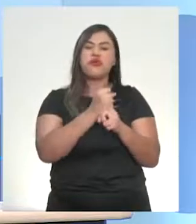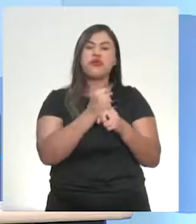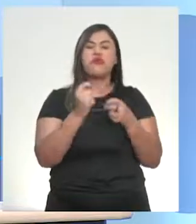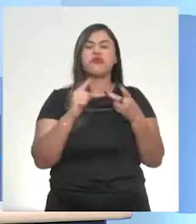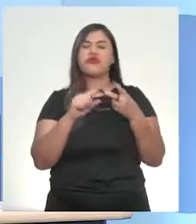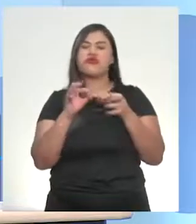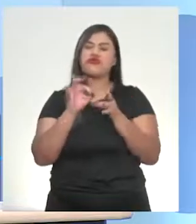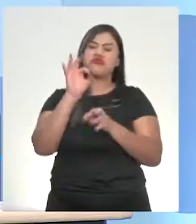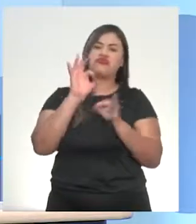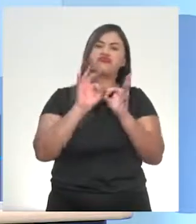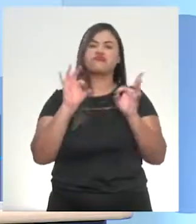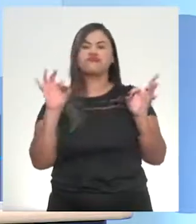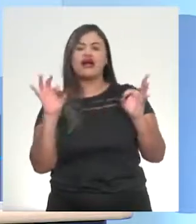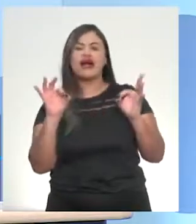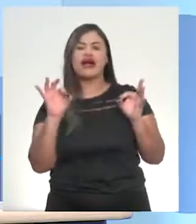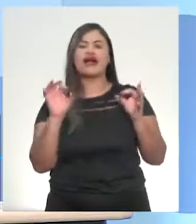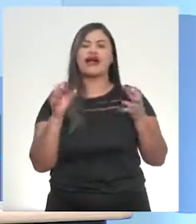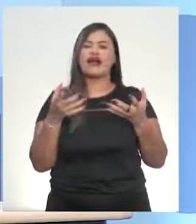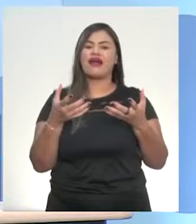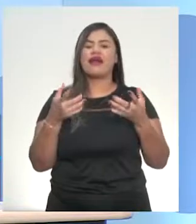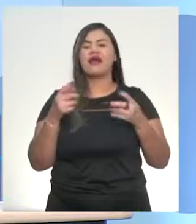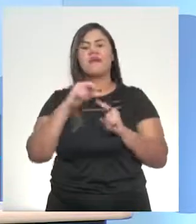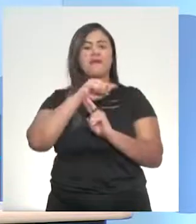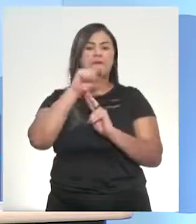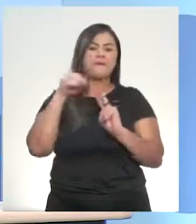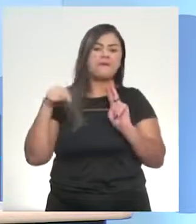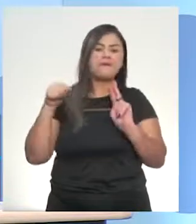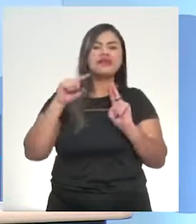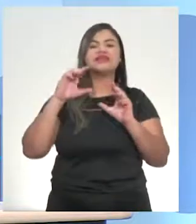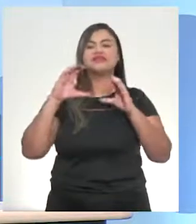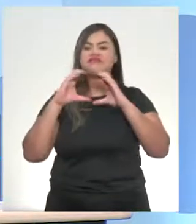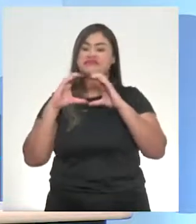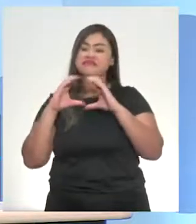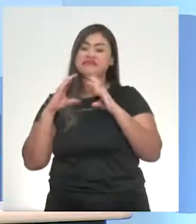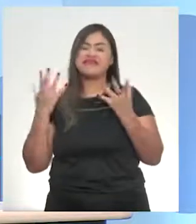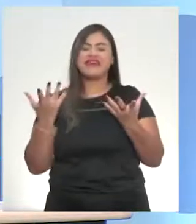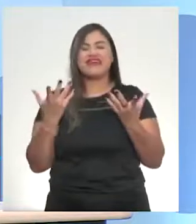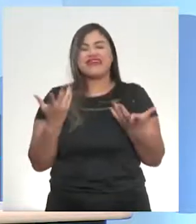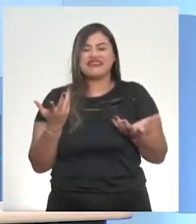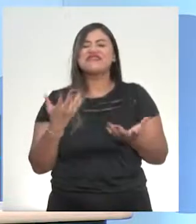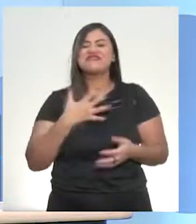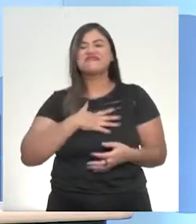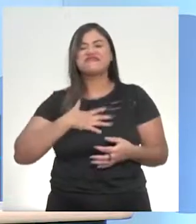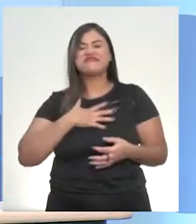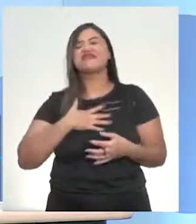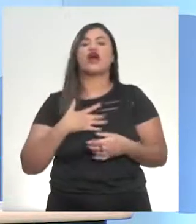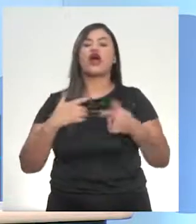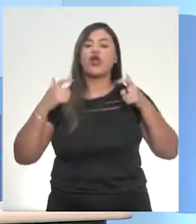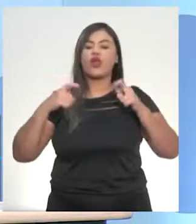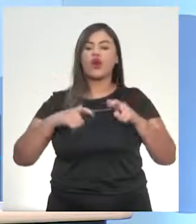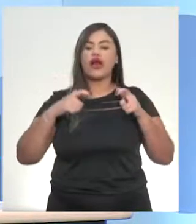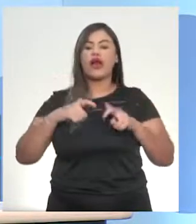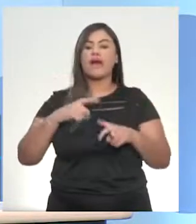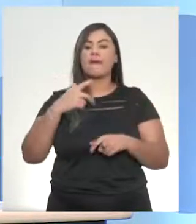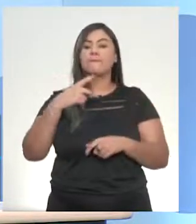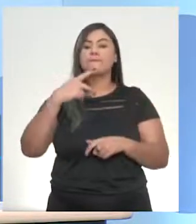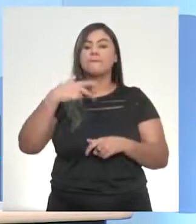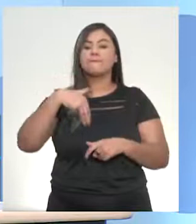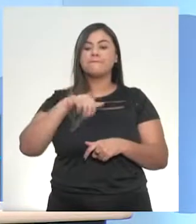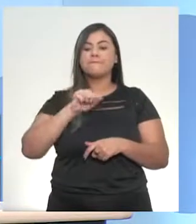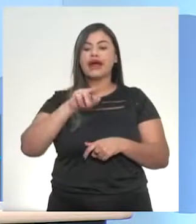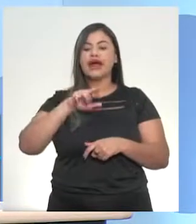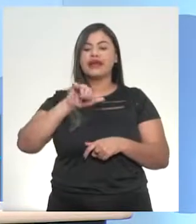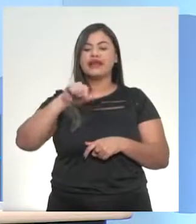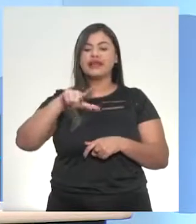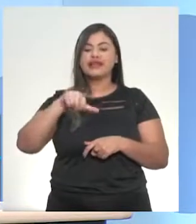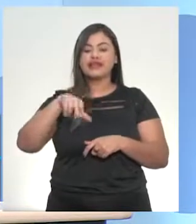ver o diâmetro com o comprimento da circunferência com o pi. Olha, gostei de ver. Então, um abraço aí pro pessoal de Mairink, da PEI Lelito, pessoal de São